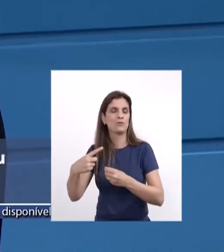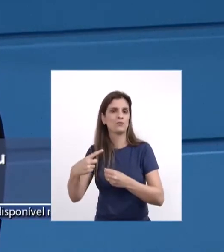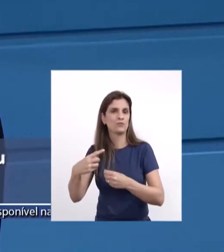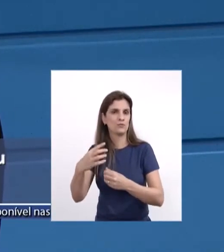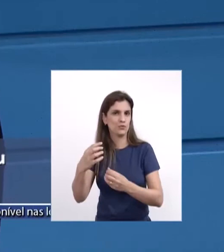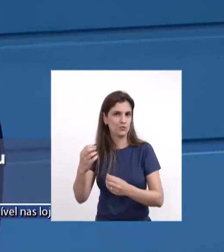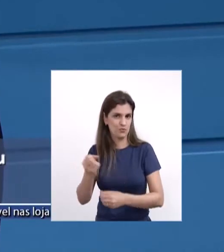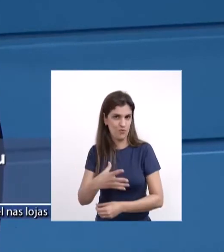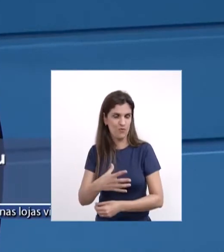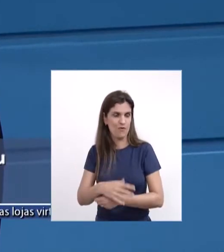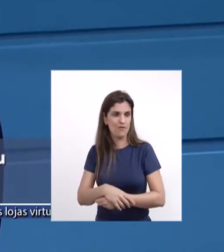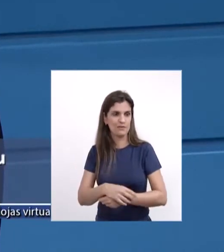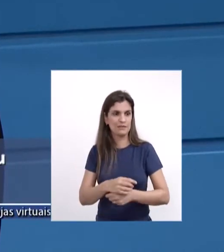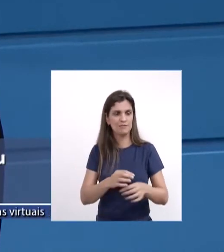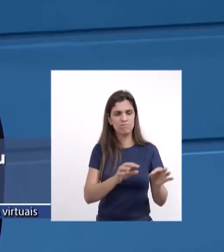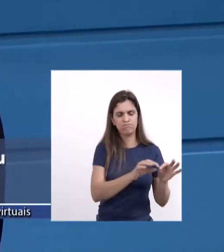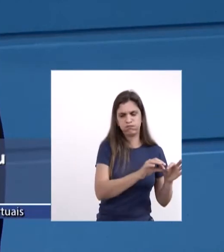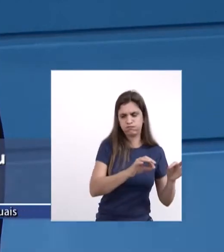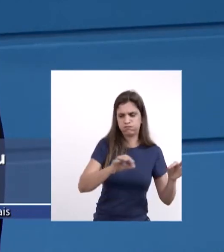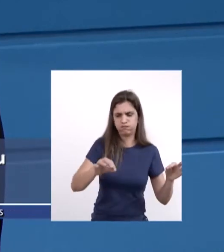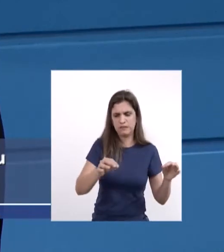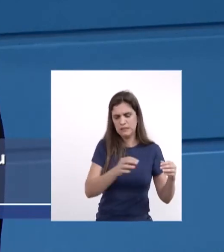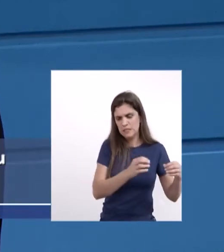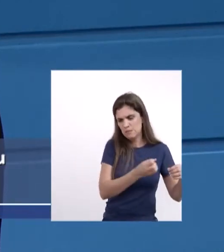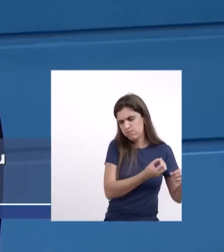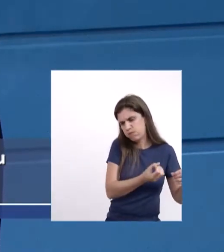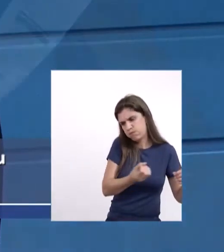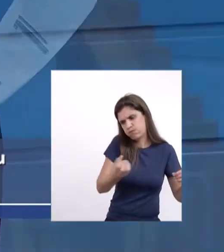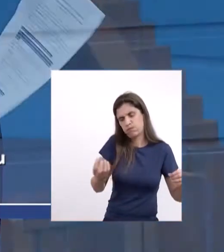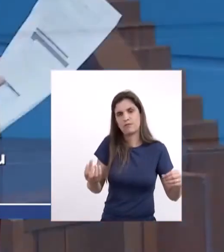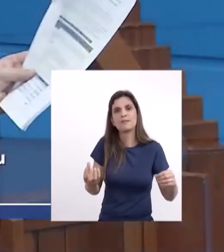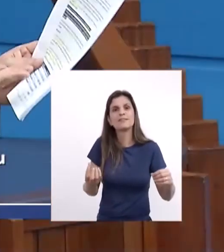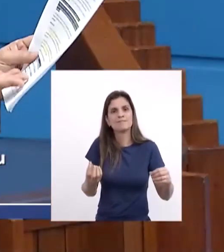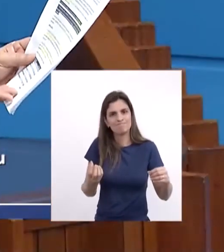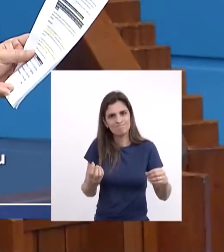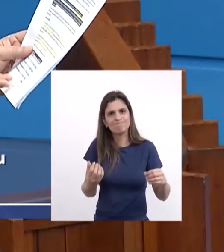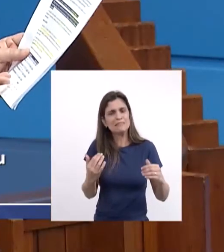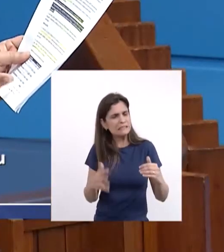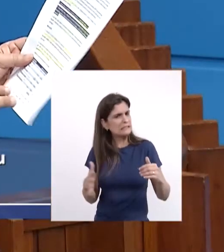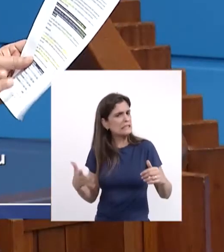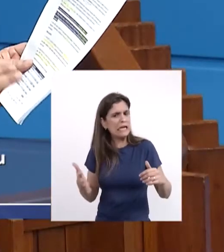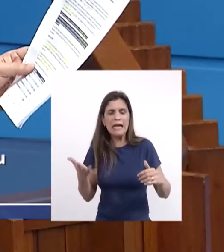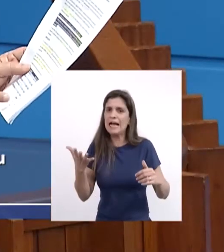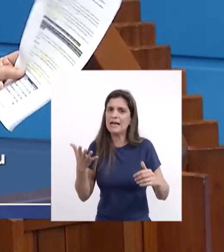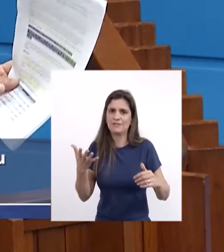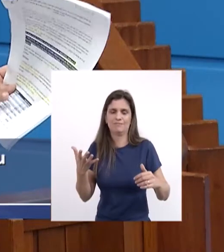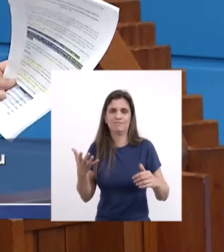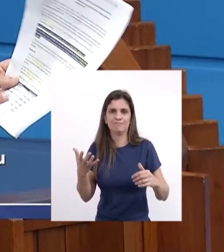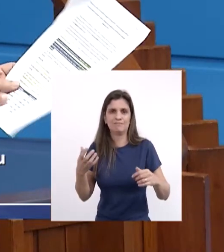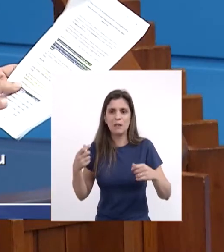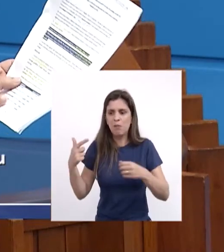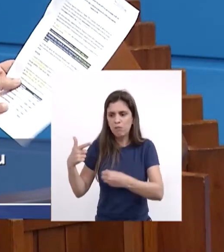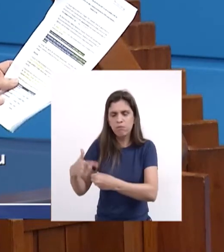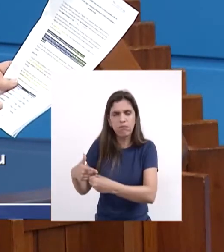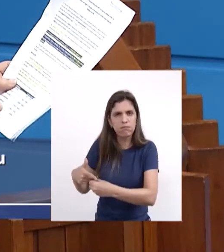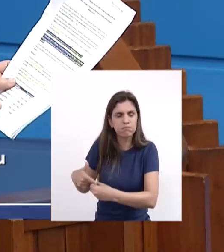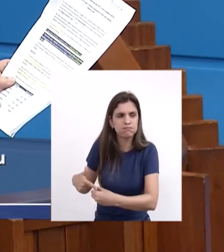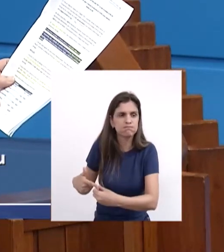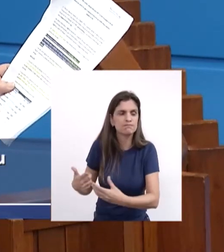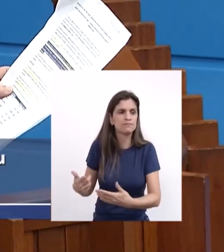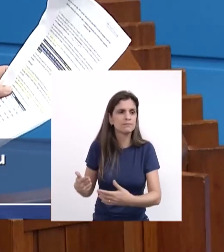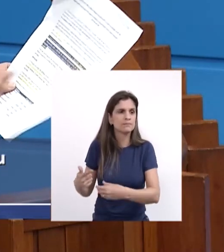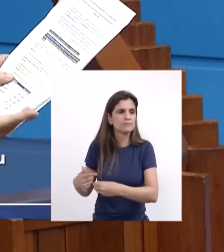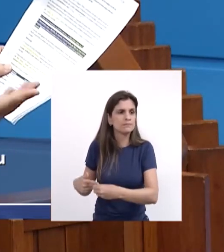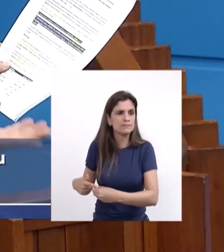eixo. Então, cruzar o Mato Grosso do Sul custa, da mesma forma que a CCR alega o desequilíbrio